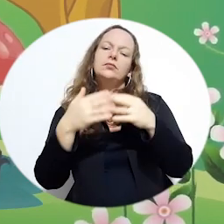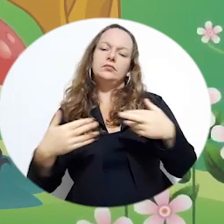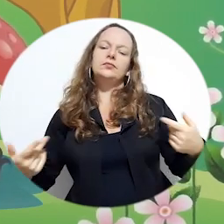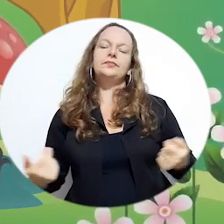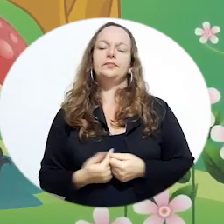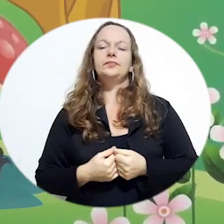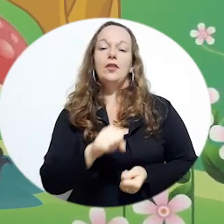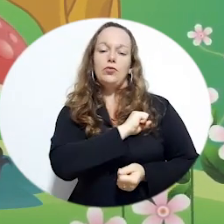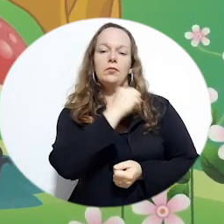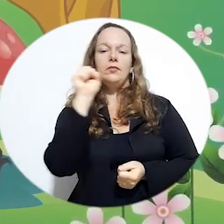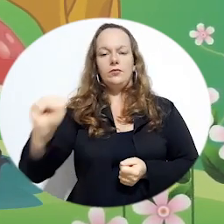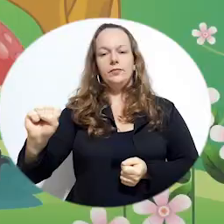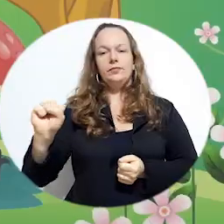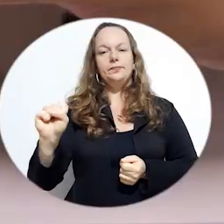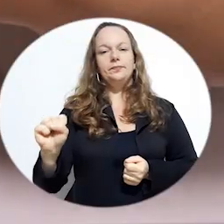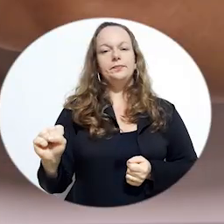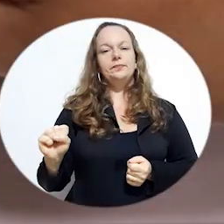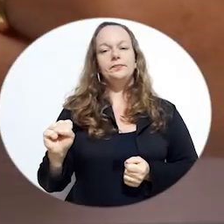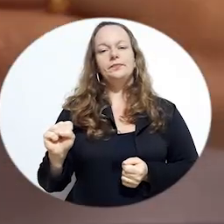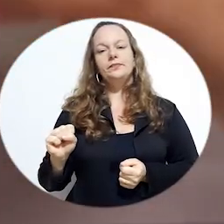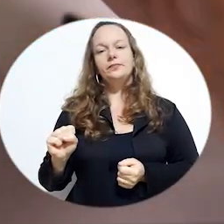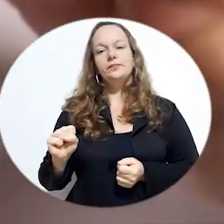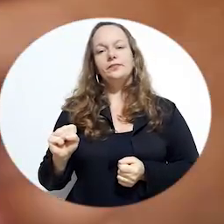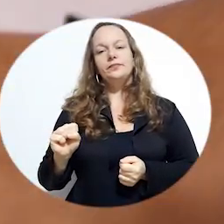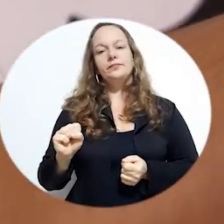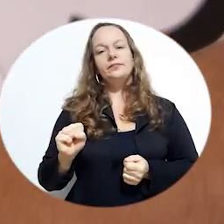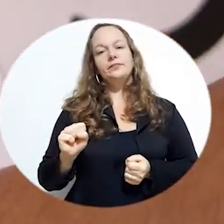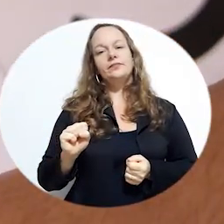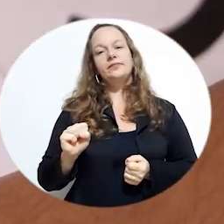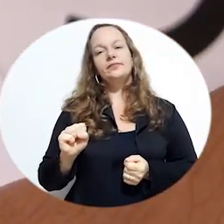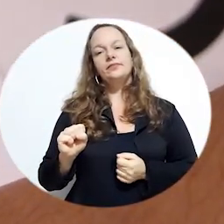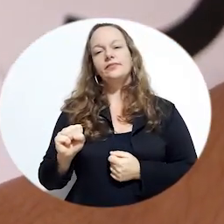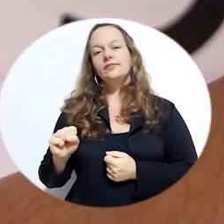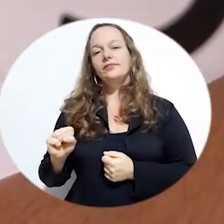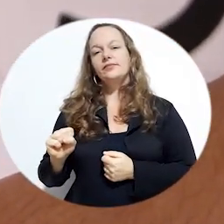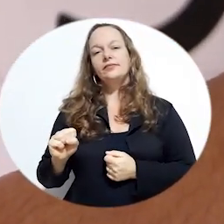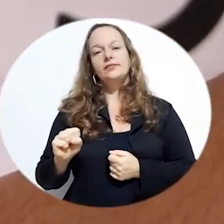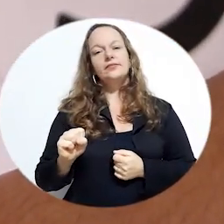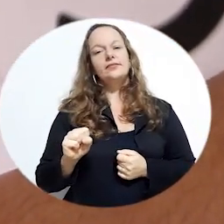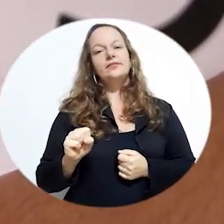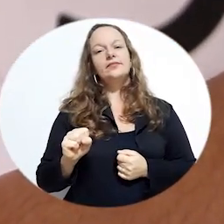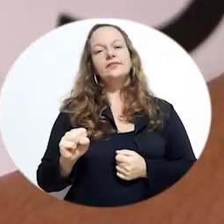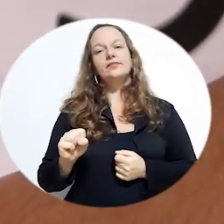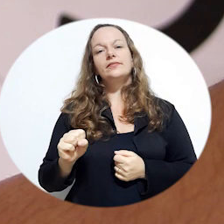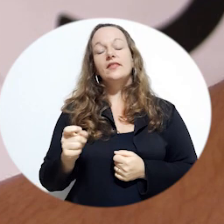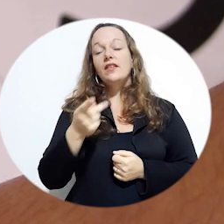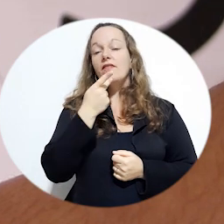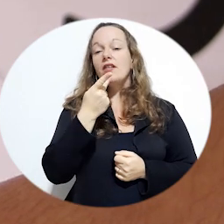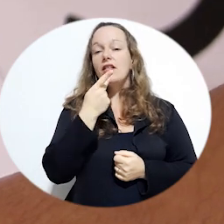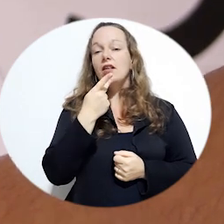8º mandamento? Já está acabando. No oitavo mandamento, Deus